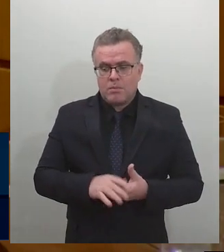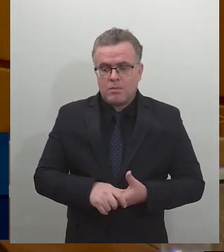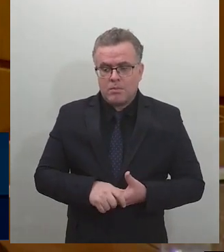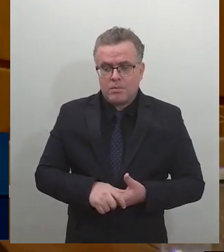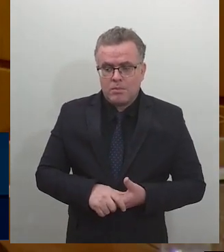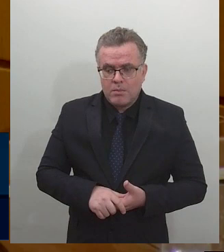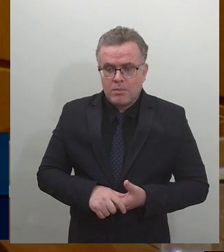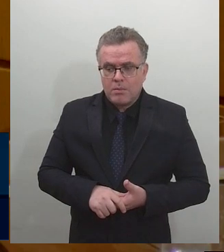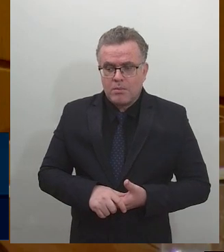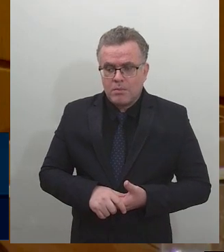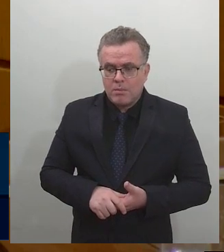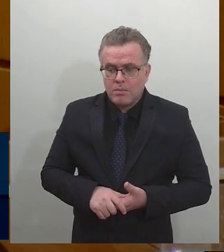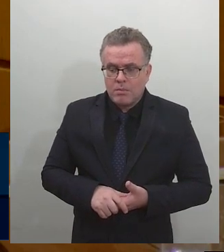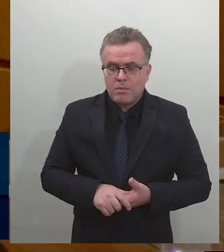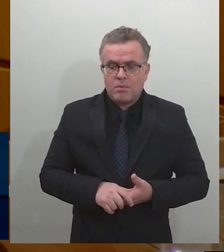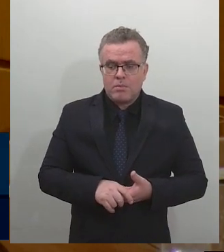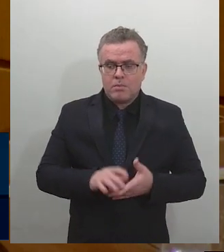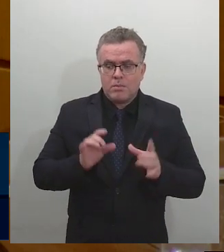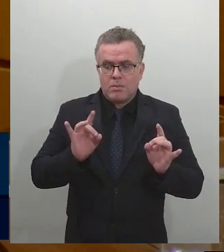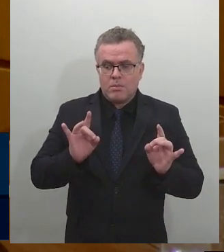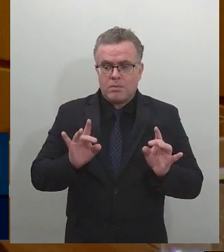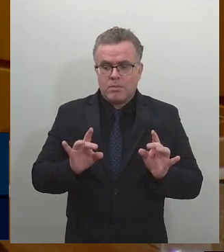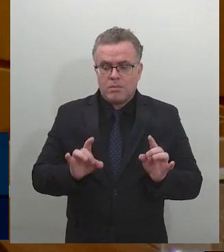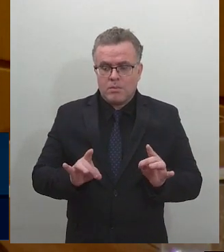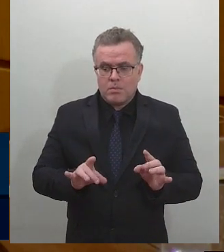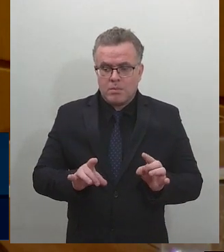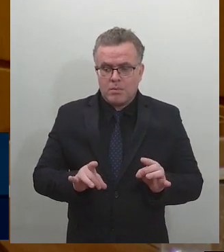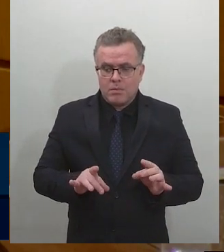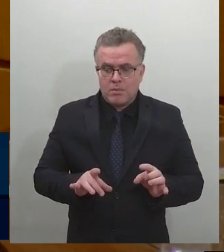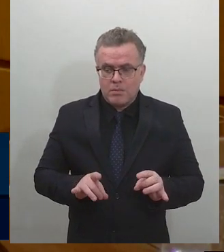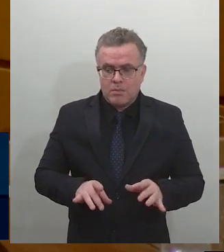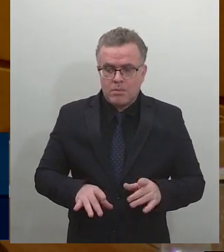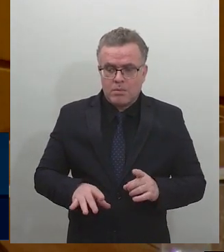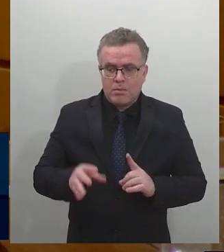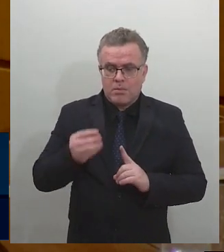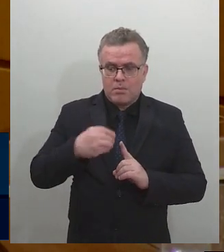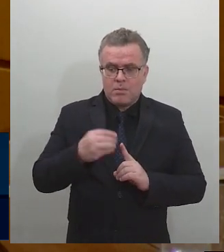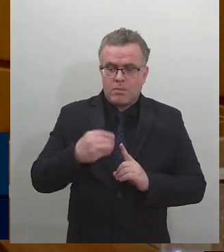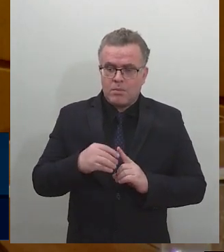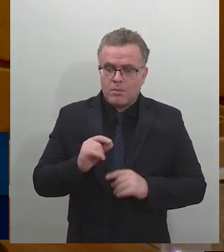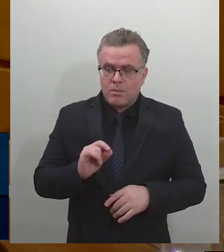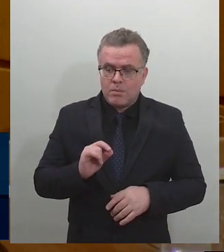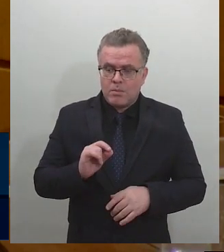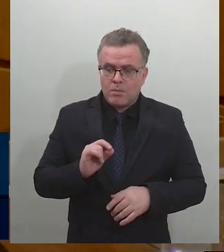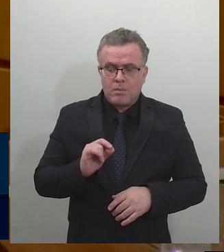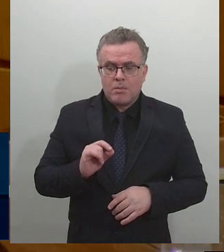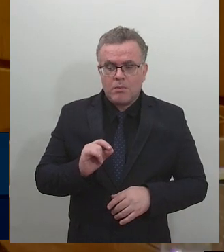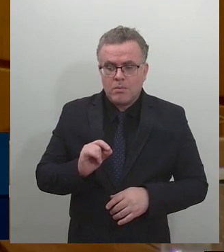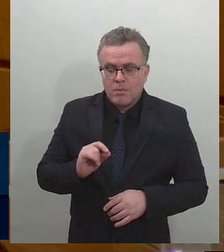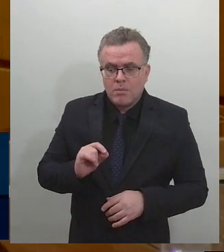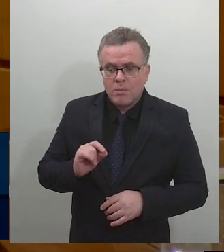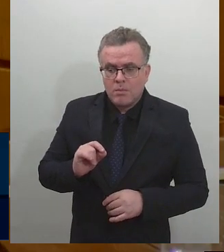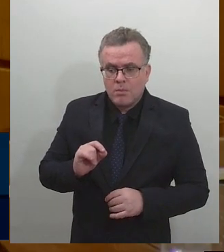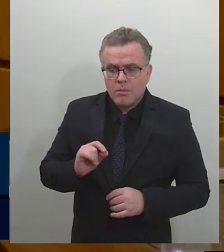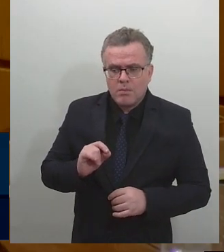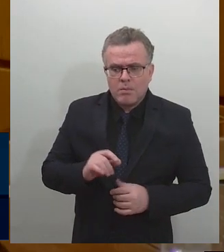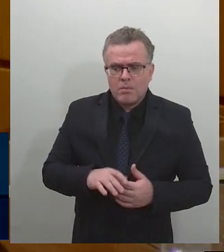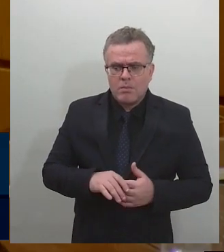especialmente os mais vulneráveis. Neste breve tempo, tive a honra